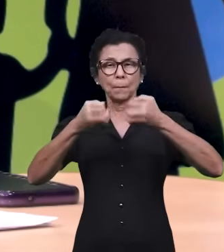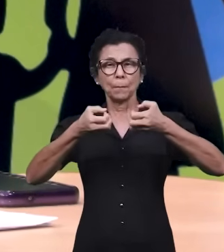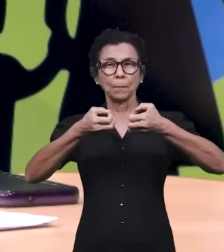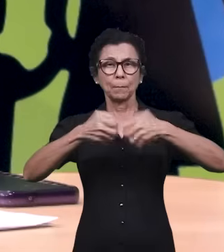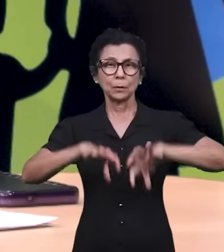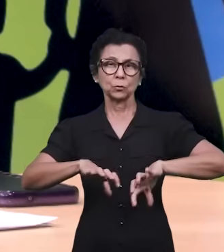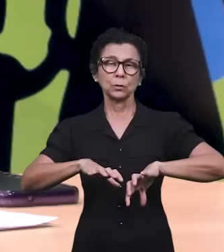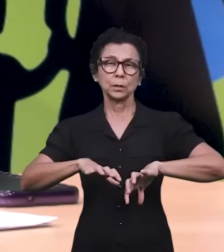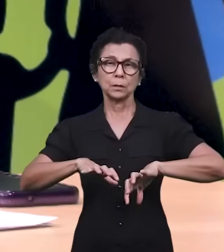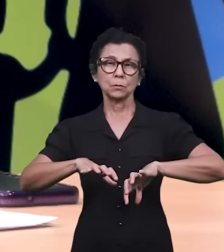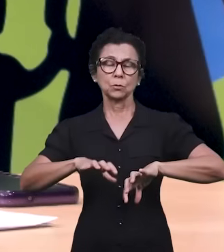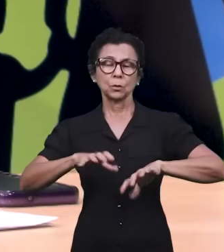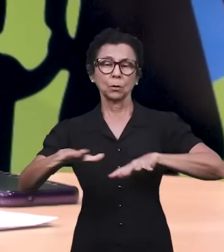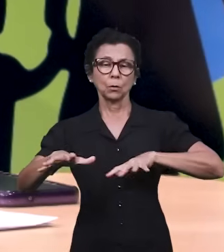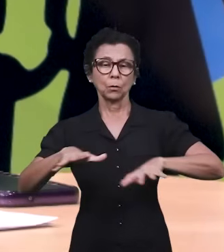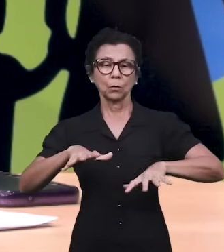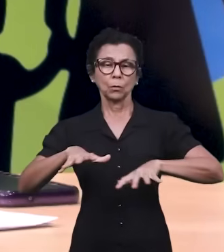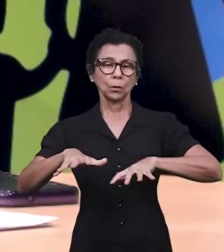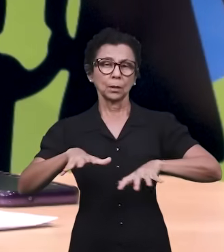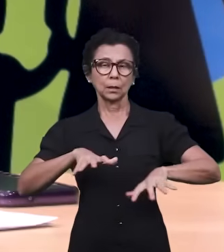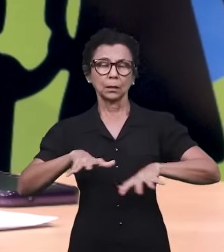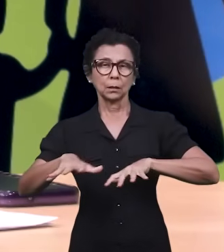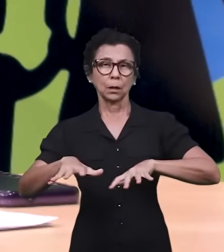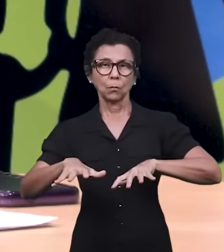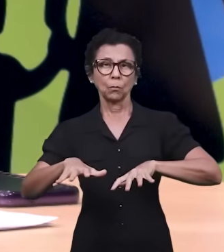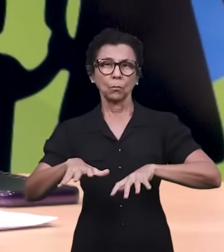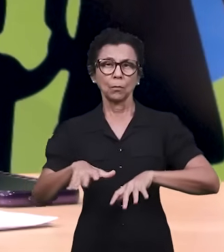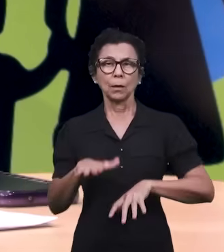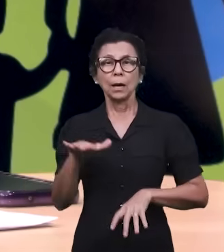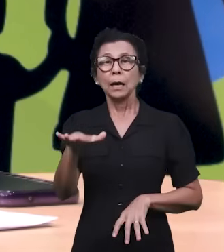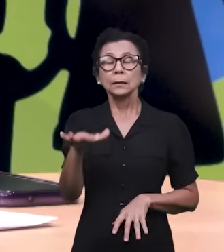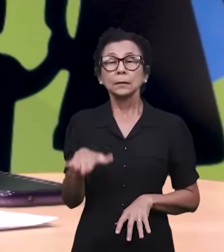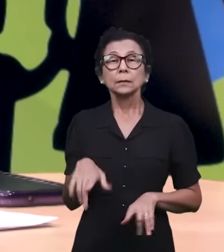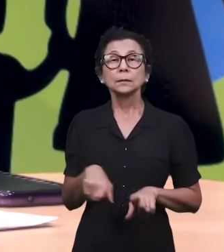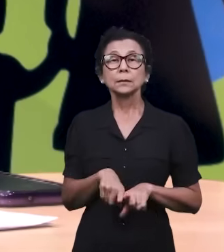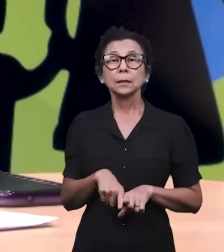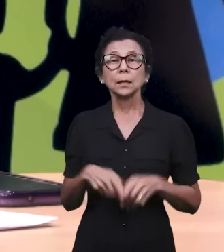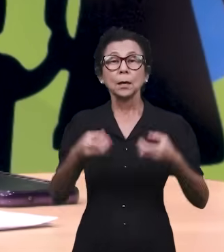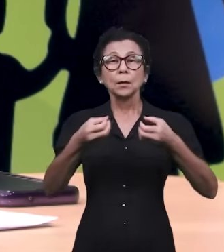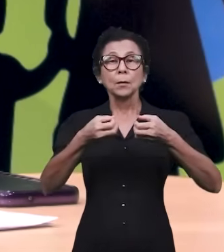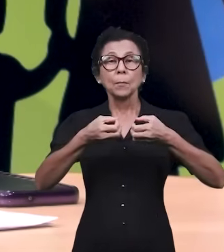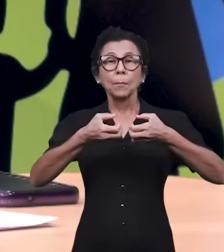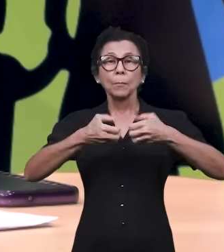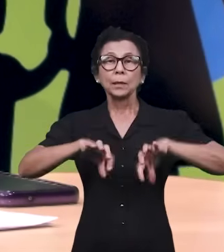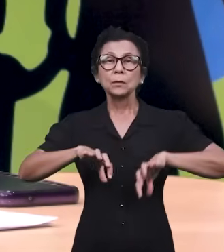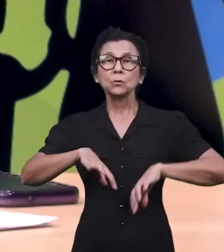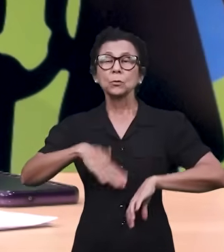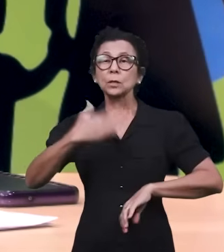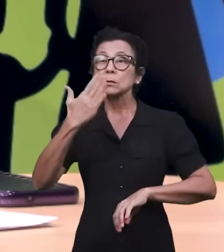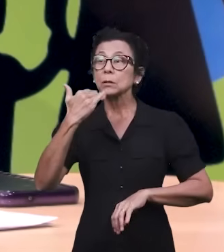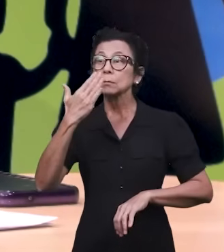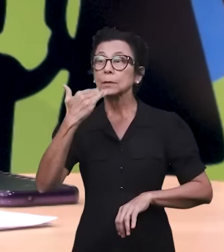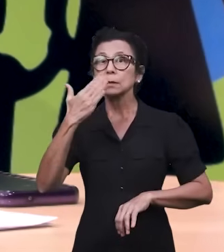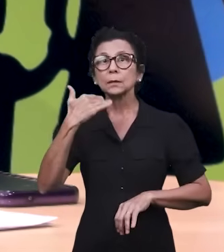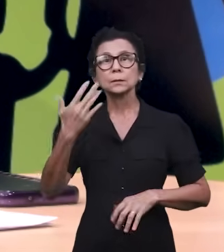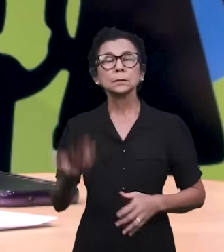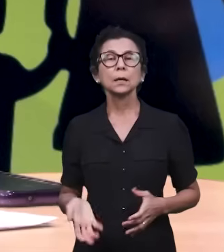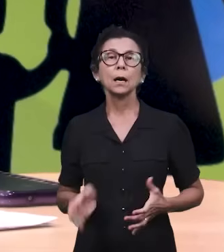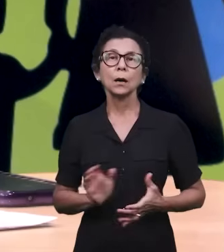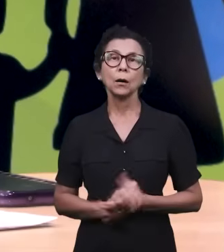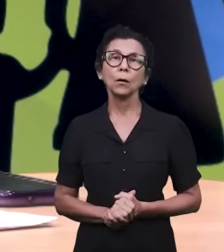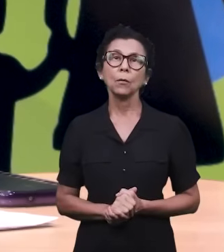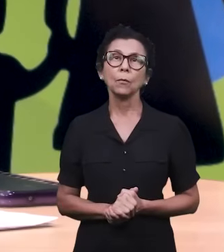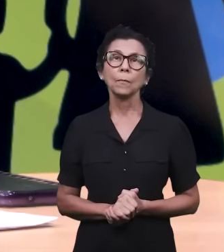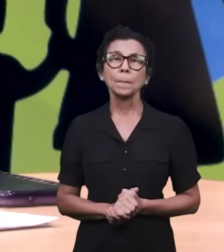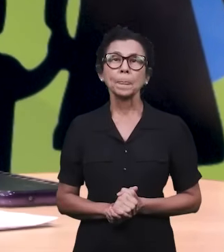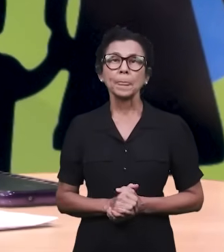motor, a criança fica sedentária, até na alimentação. As crianças, elas não se alimentam direito, porque elas comem qualquer coisa porque